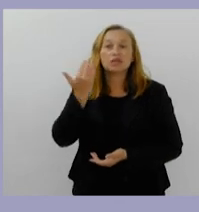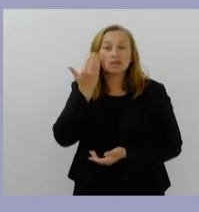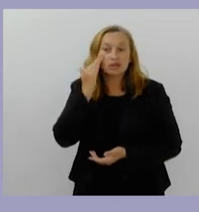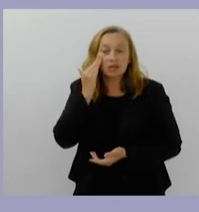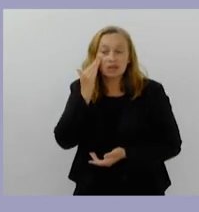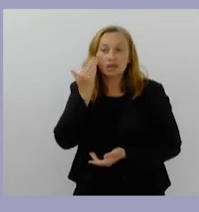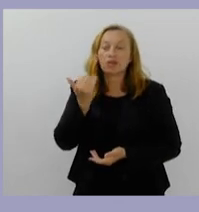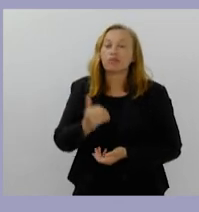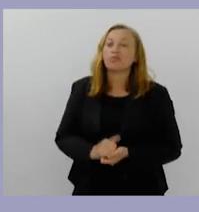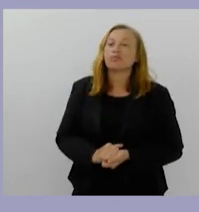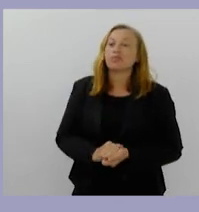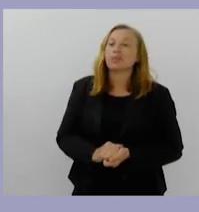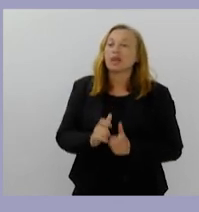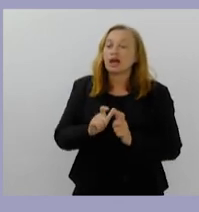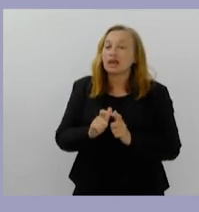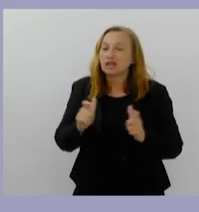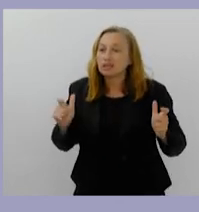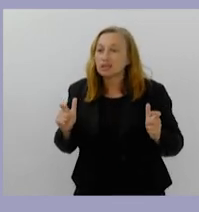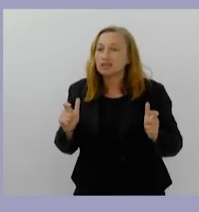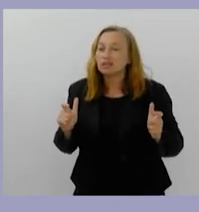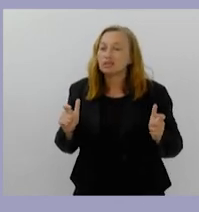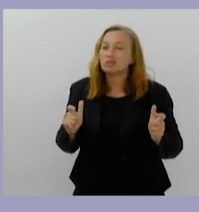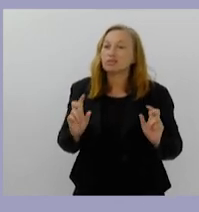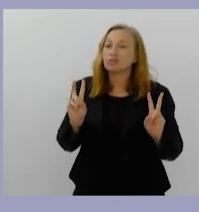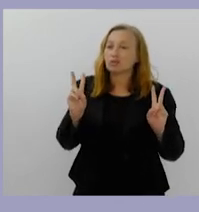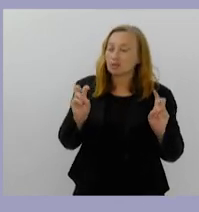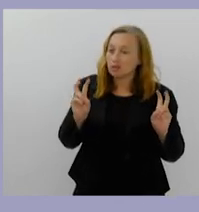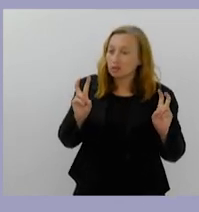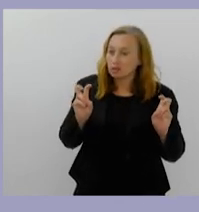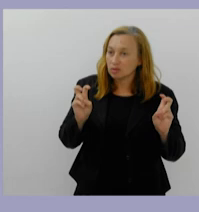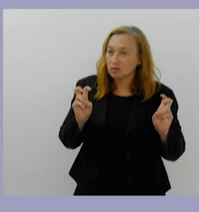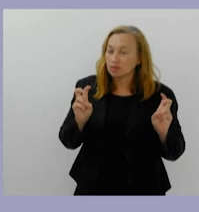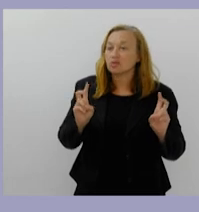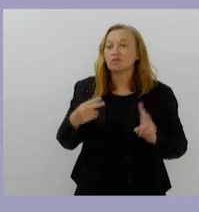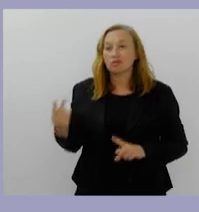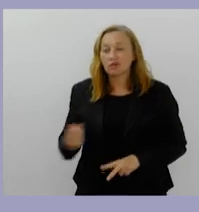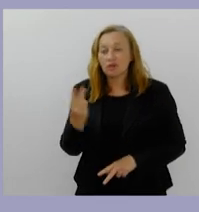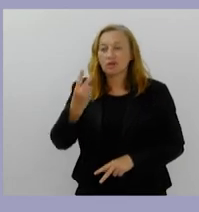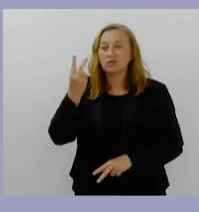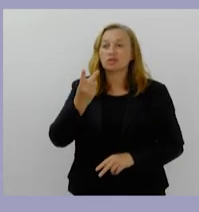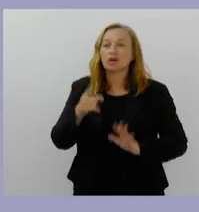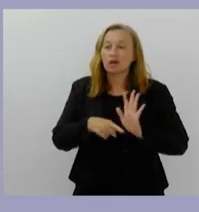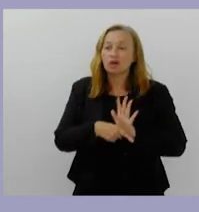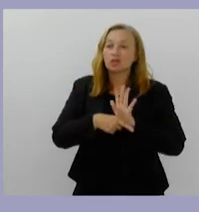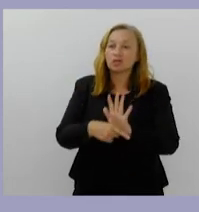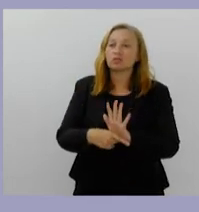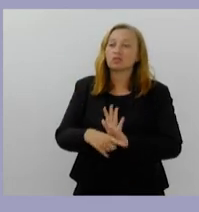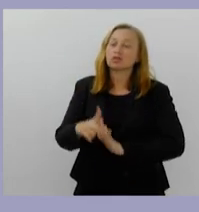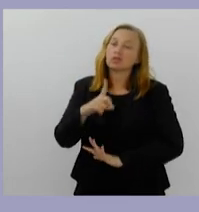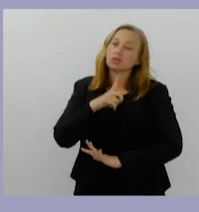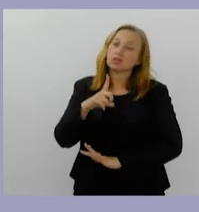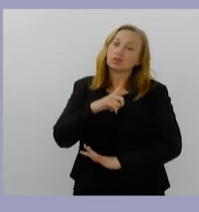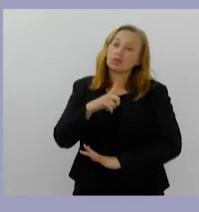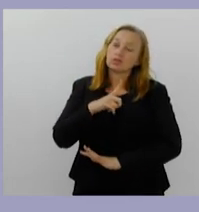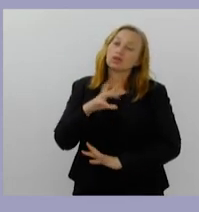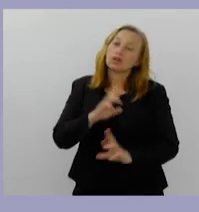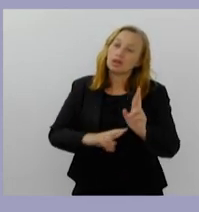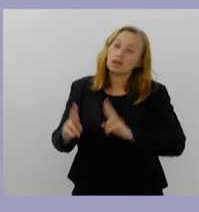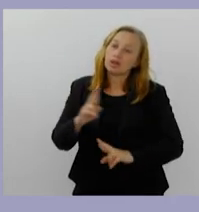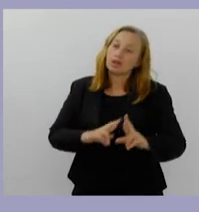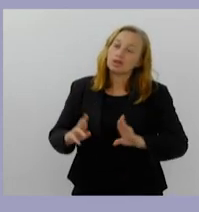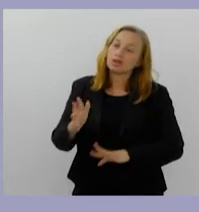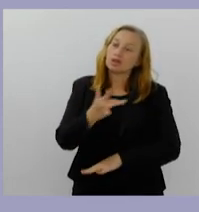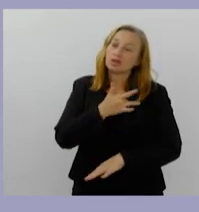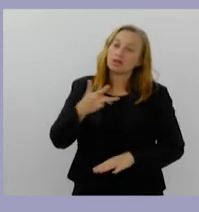e enorme situação e valiosa contribuição que nós teremos em relação à saúde